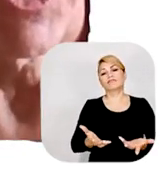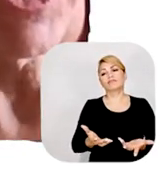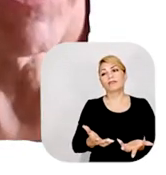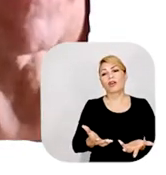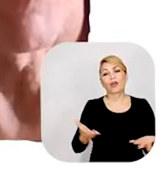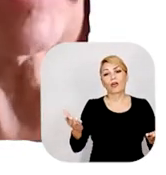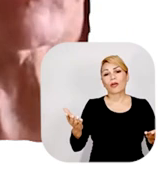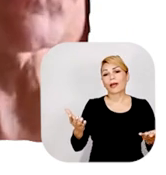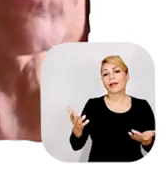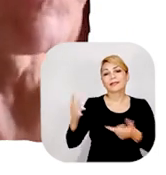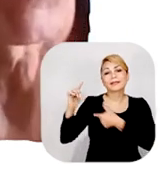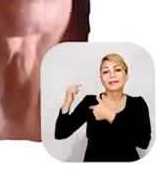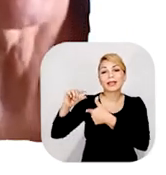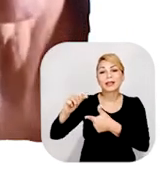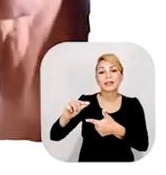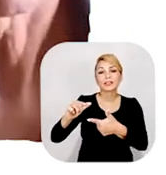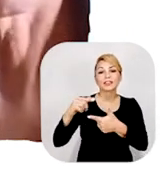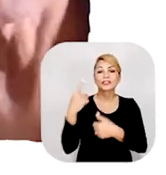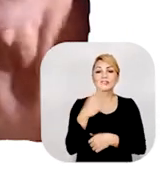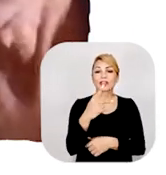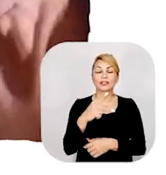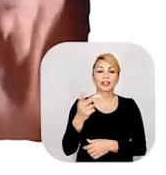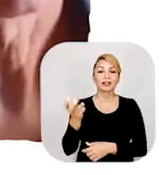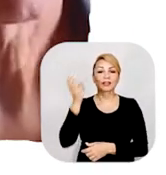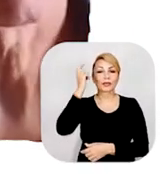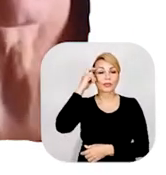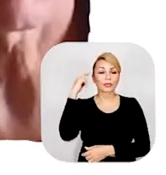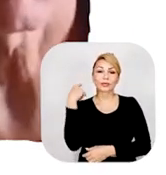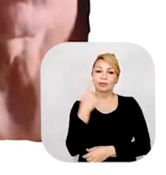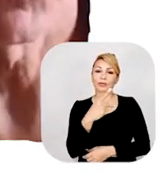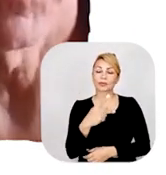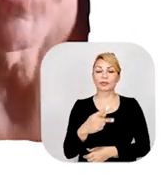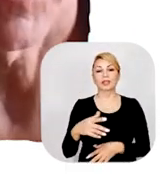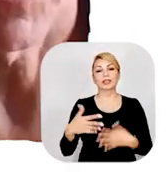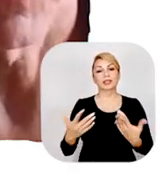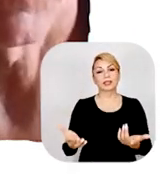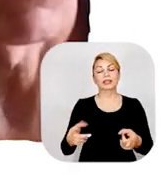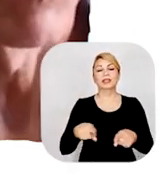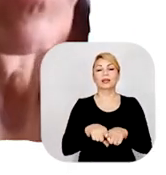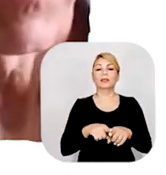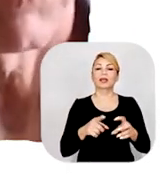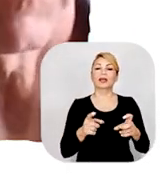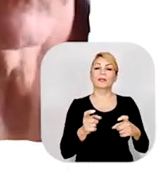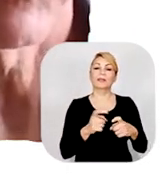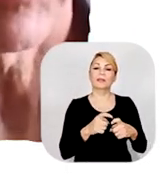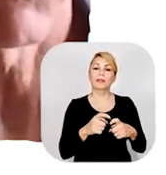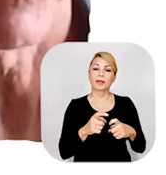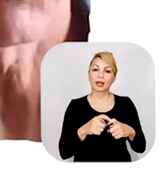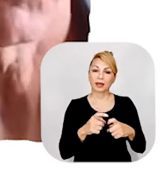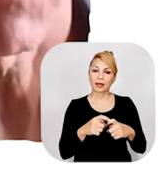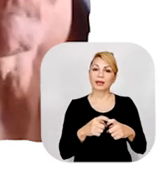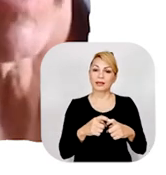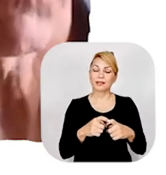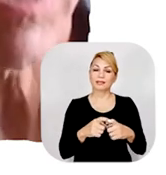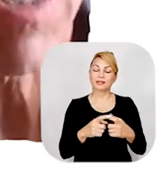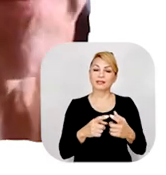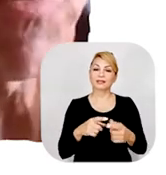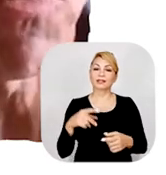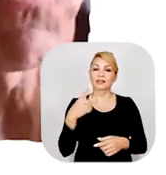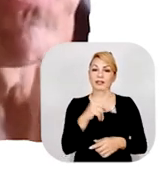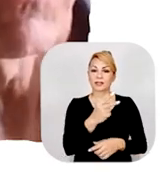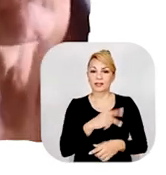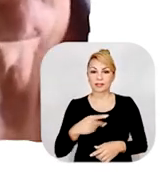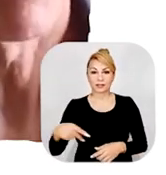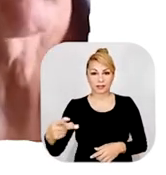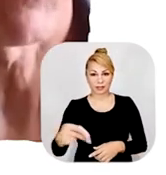Mas mesmo, por exemplo, que está sendo documentado, vamos dizer, um ritual